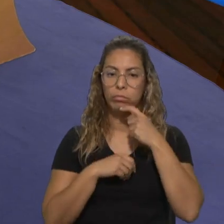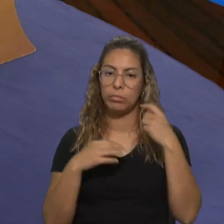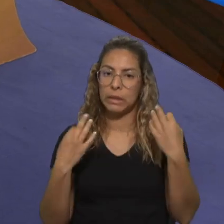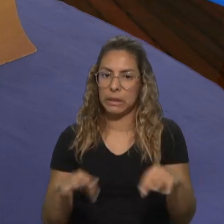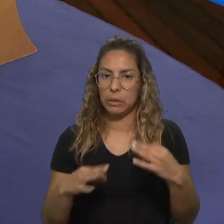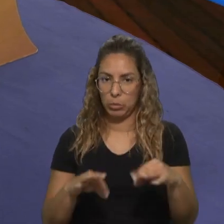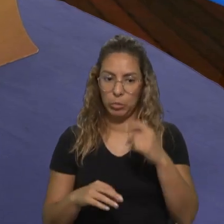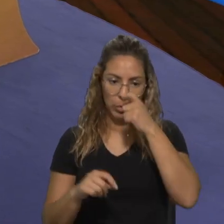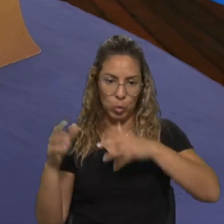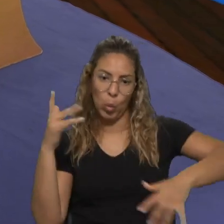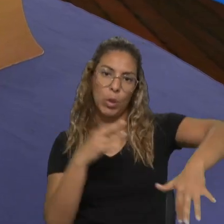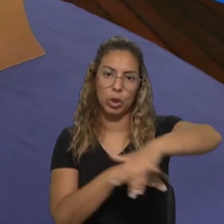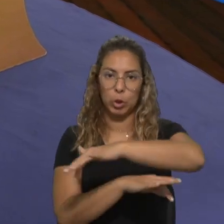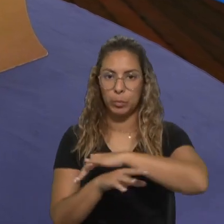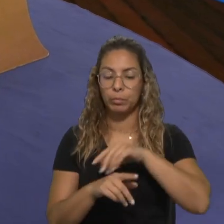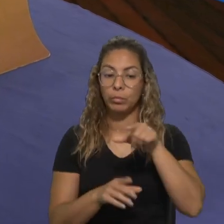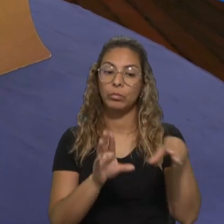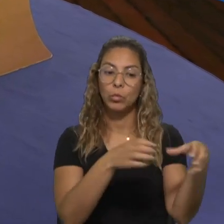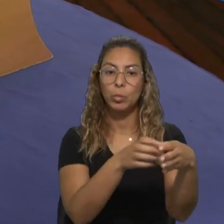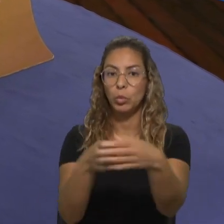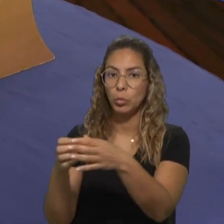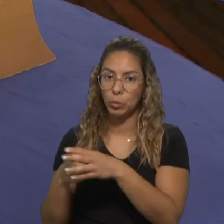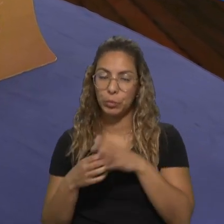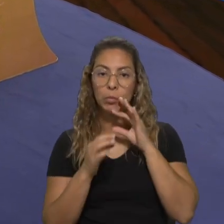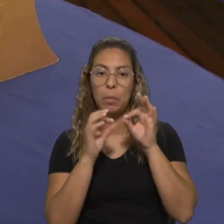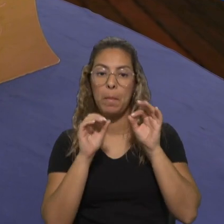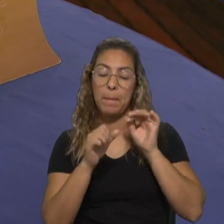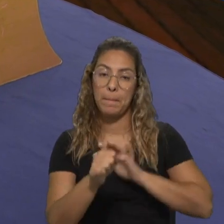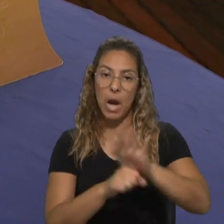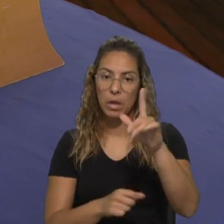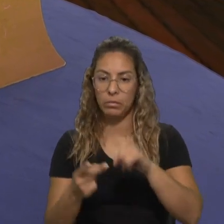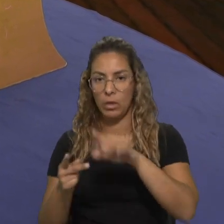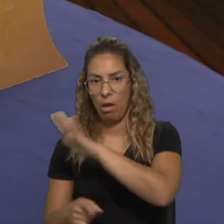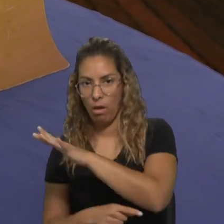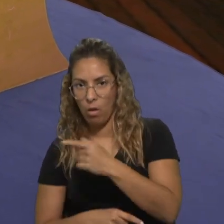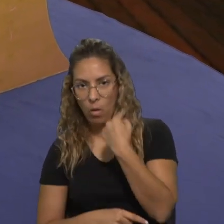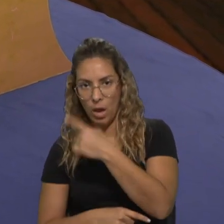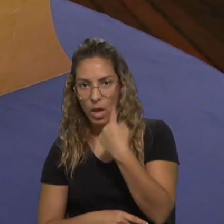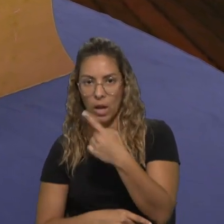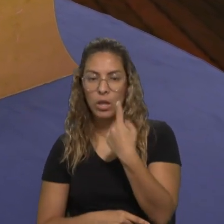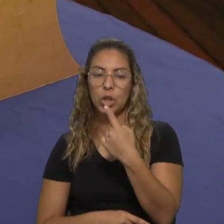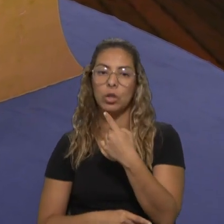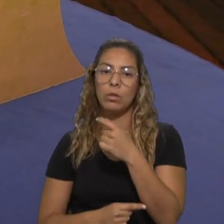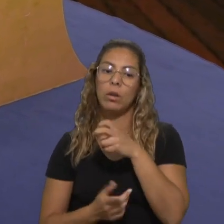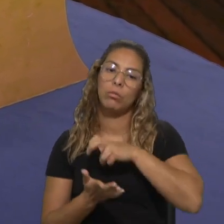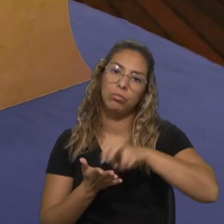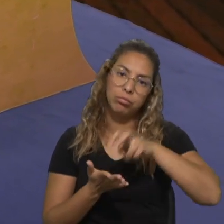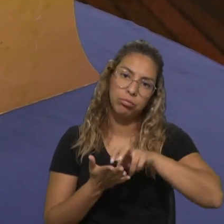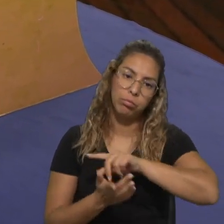este povo humilde das comunidades marítimas que ainda estão em Oeiras e que rumam à